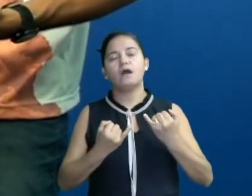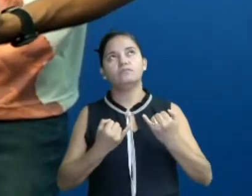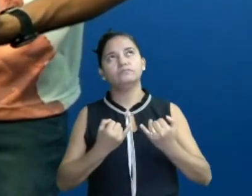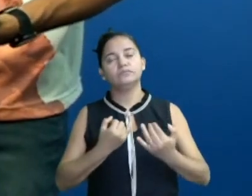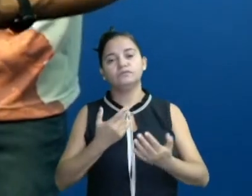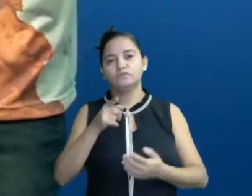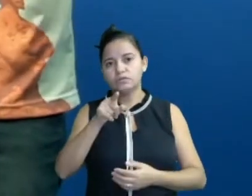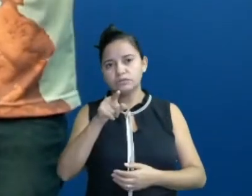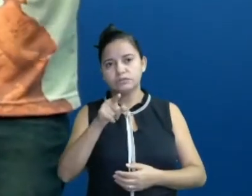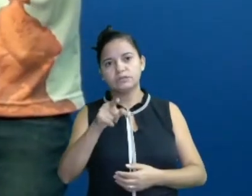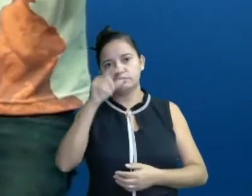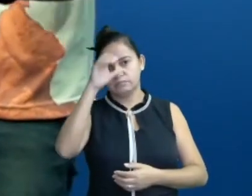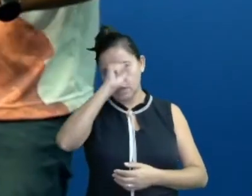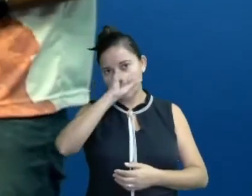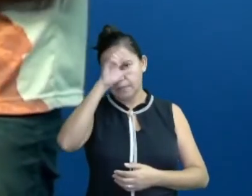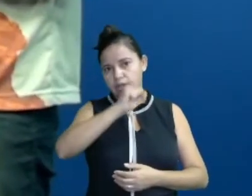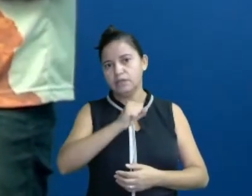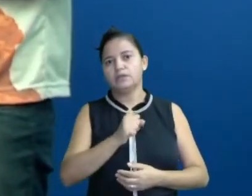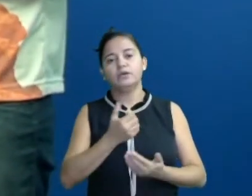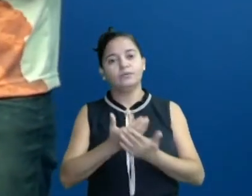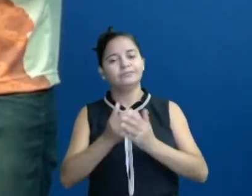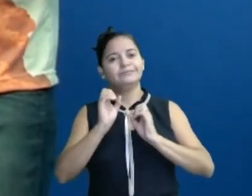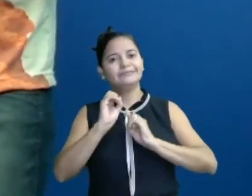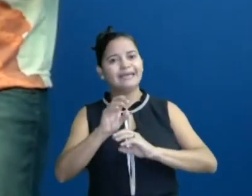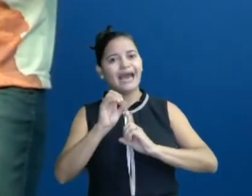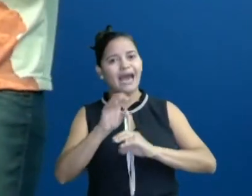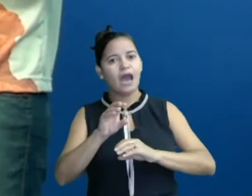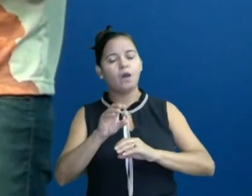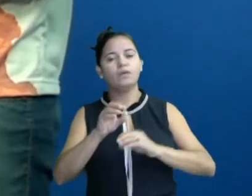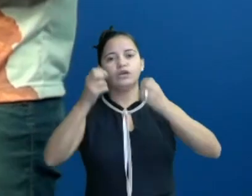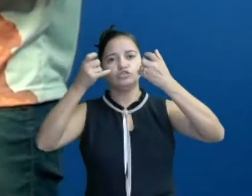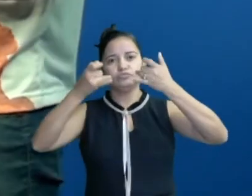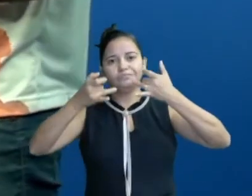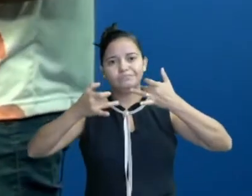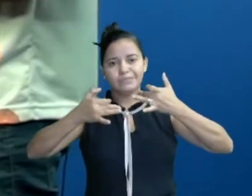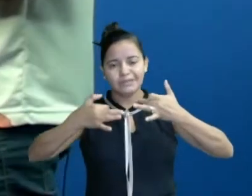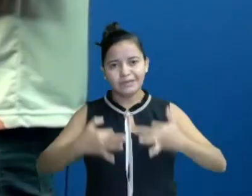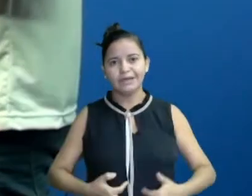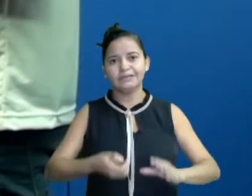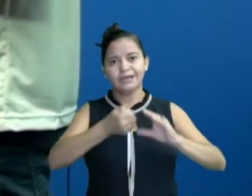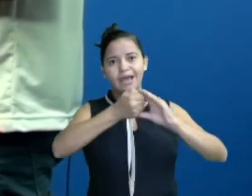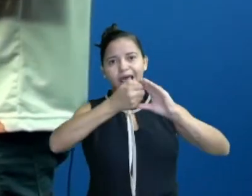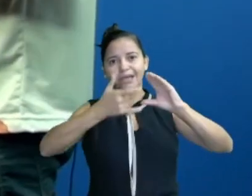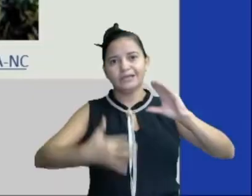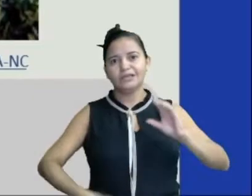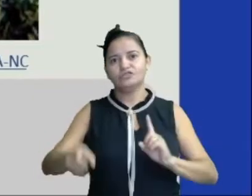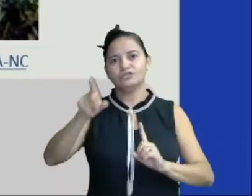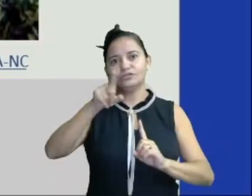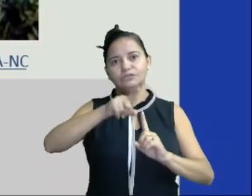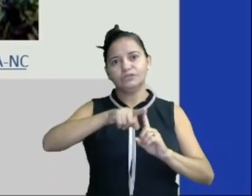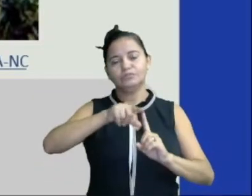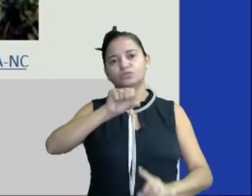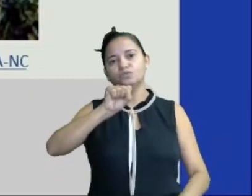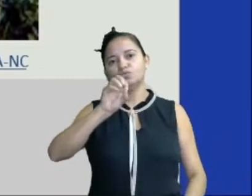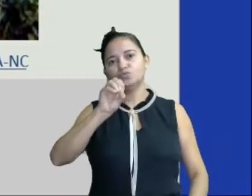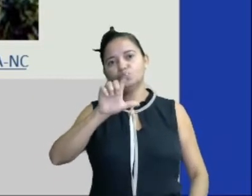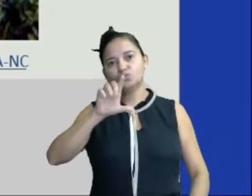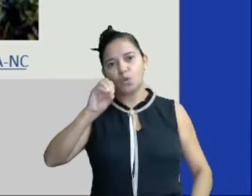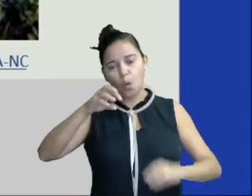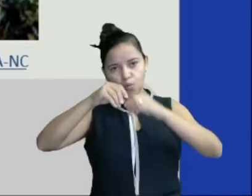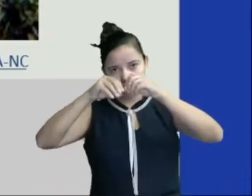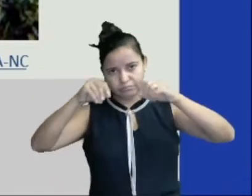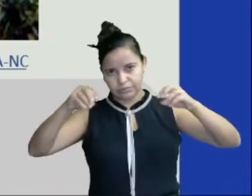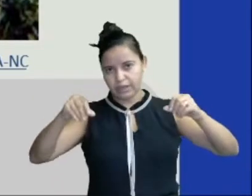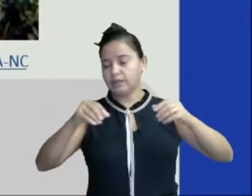conclusões que você tirou a partir dessa nossa aula sobre processos erosivos do solo. Então, o que